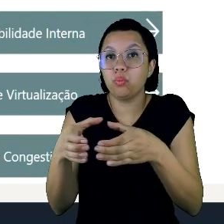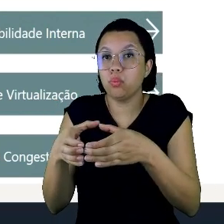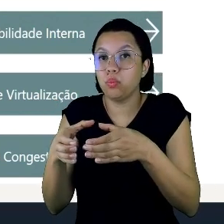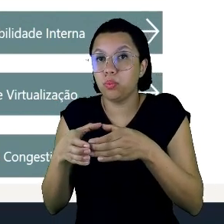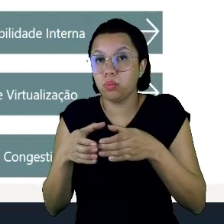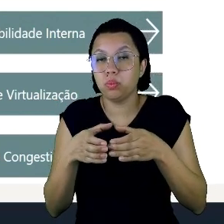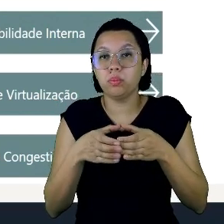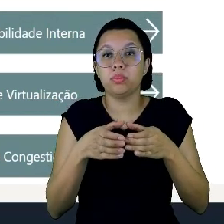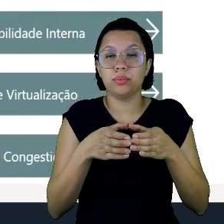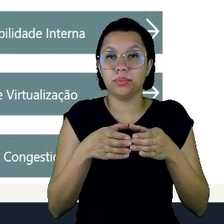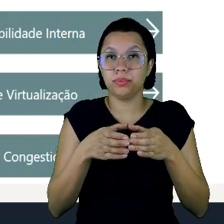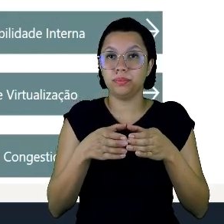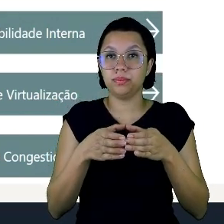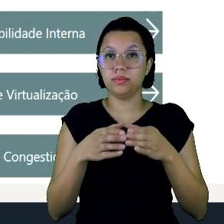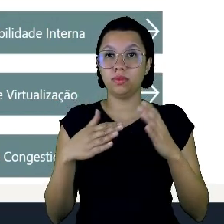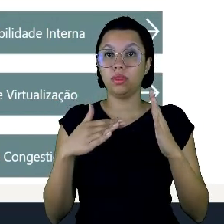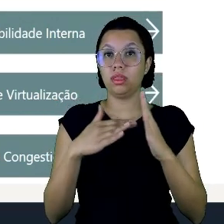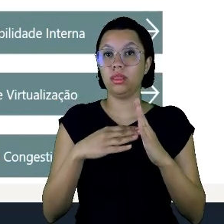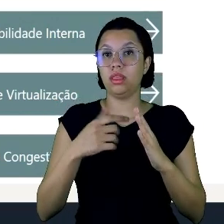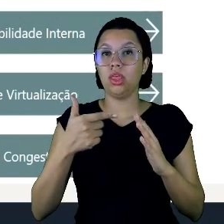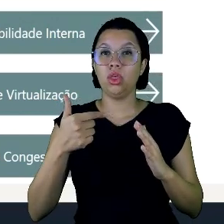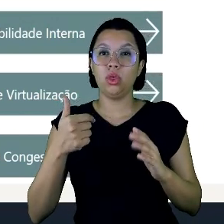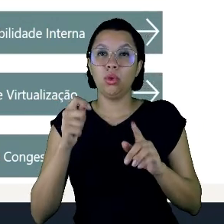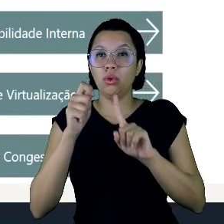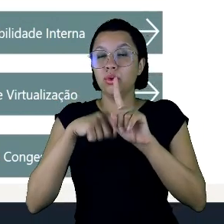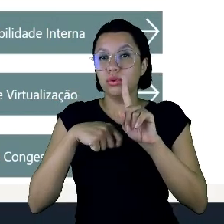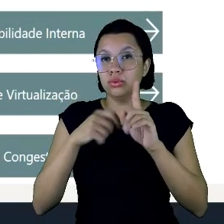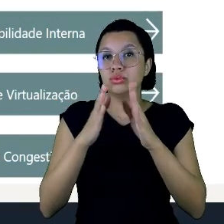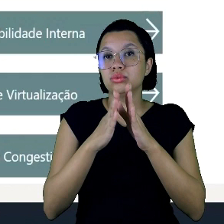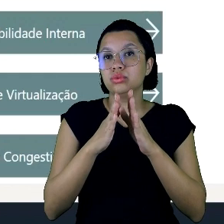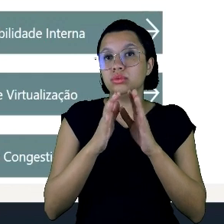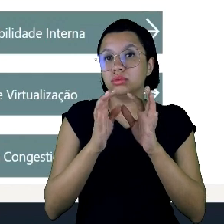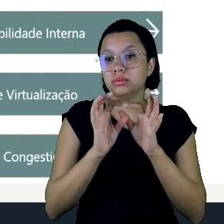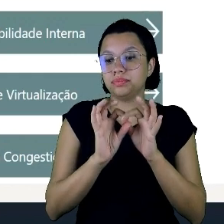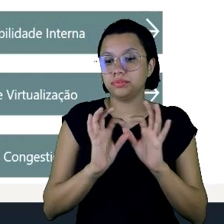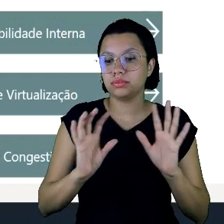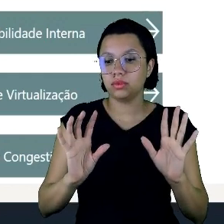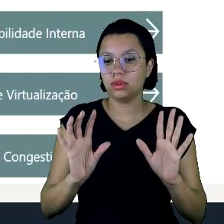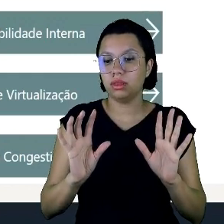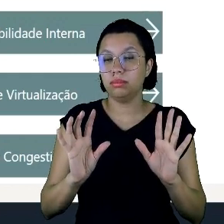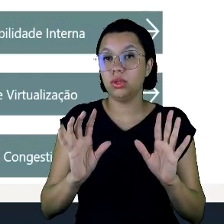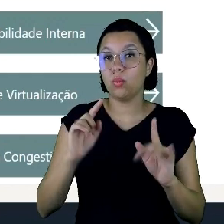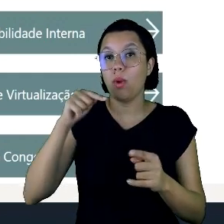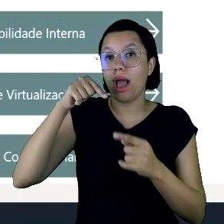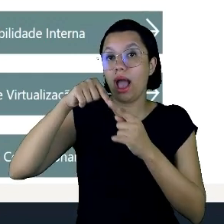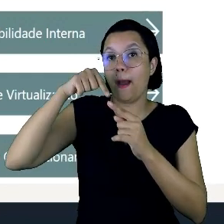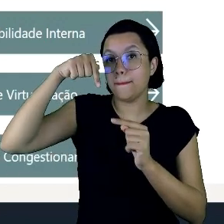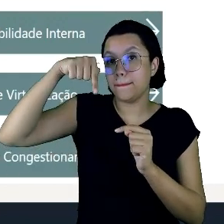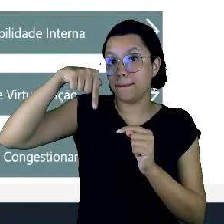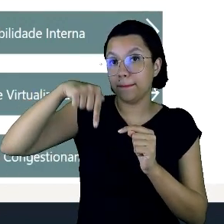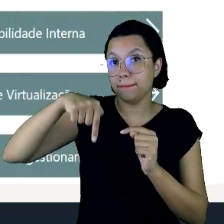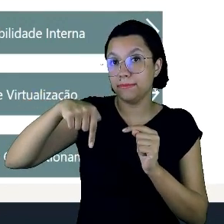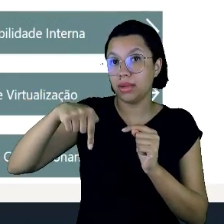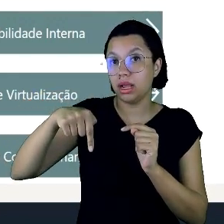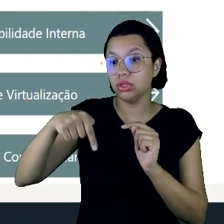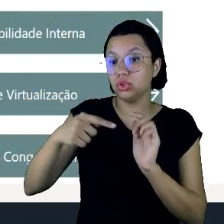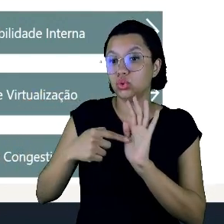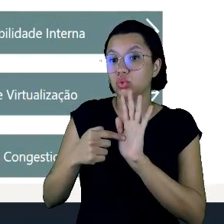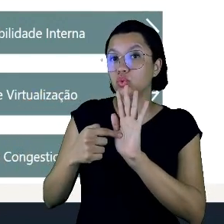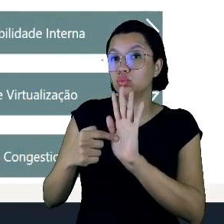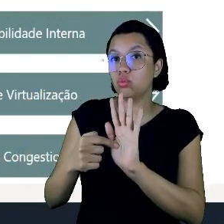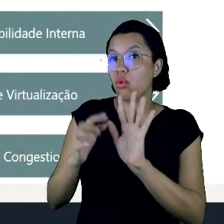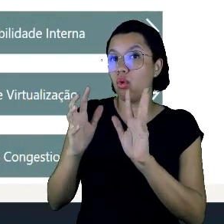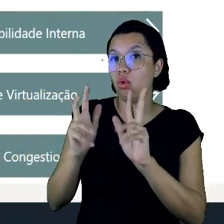aqui dos até 12 meses, que abrindo aqui com essa setinha para baixo, aparece os